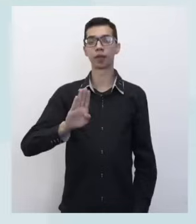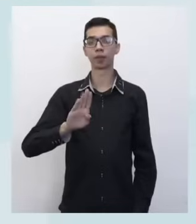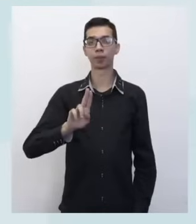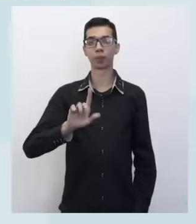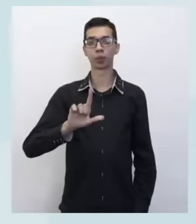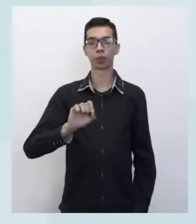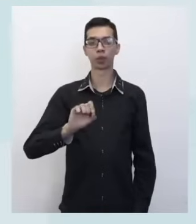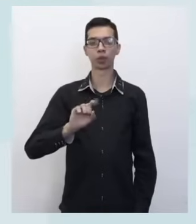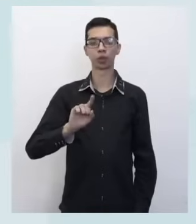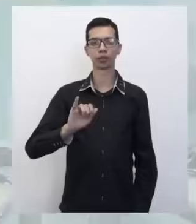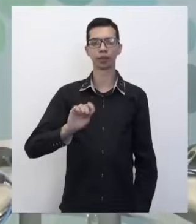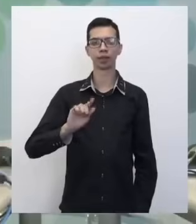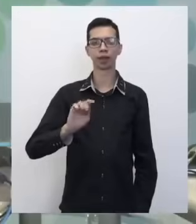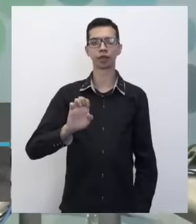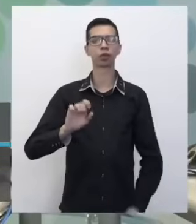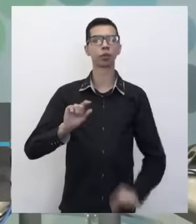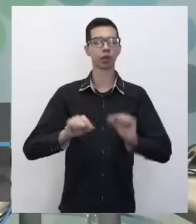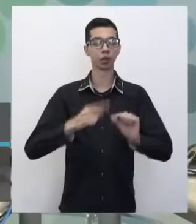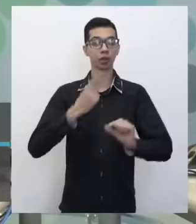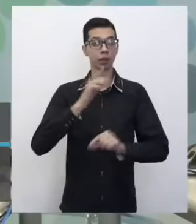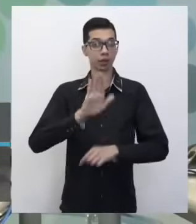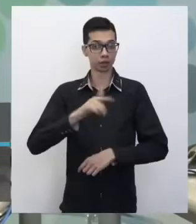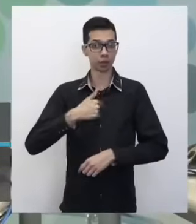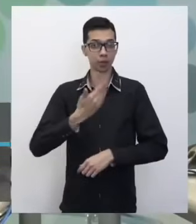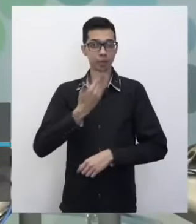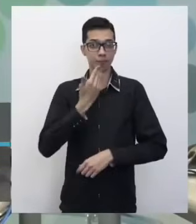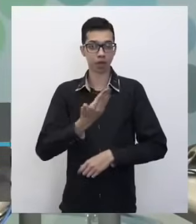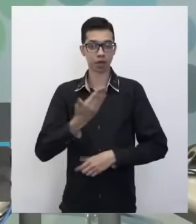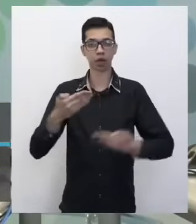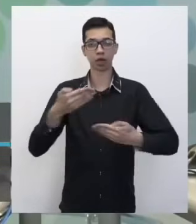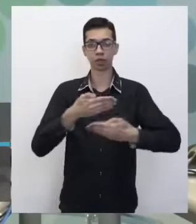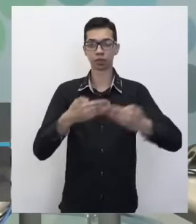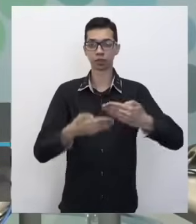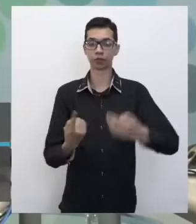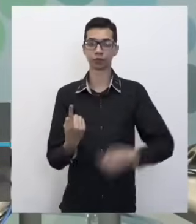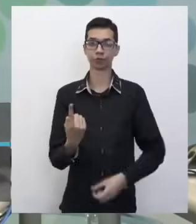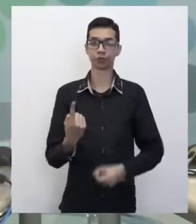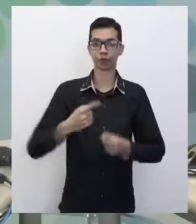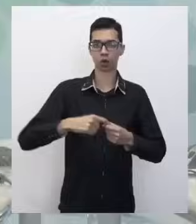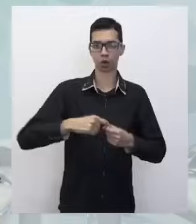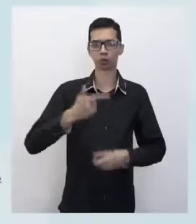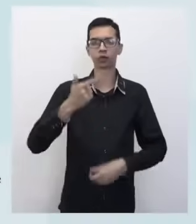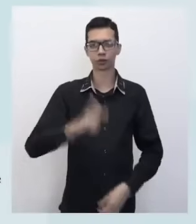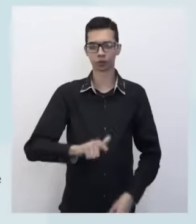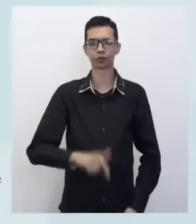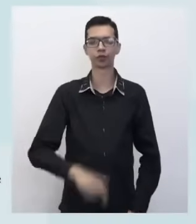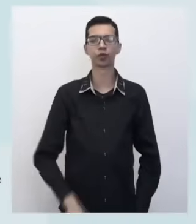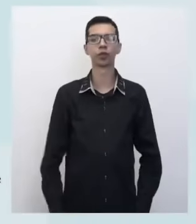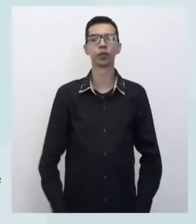nessa atividade? Vou pedir para voltar para o slide anterior, que é o slide que tem toda a